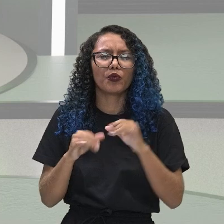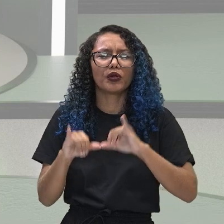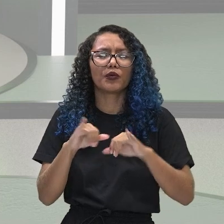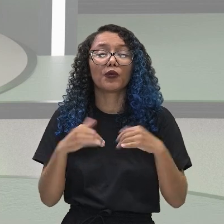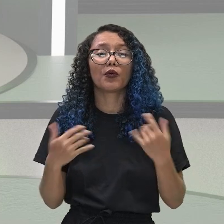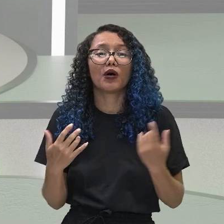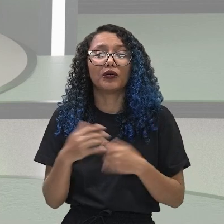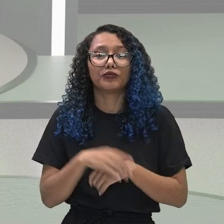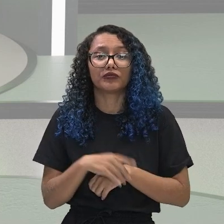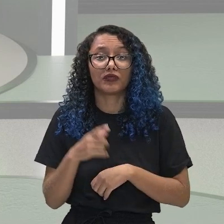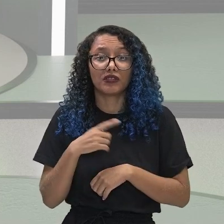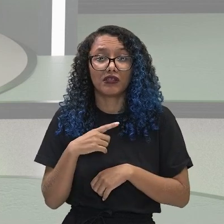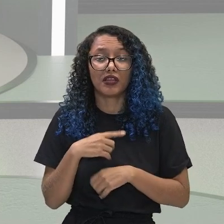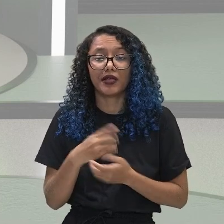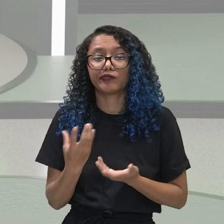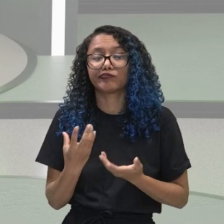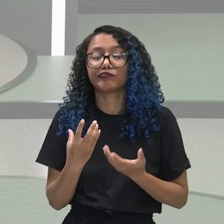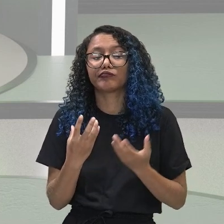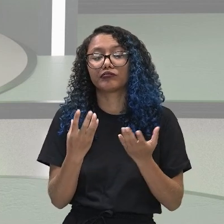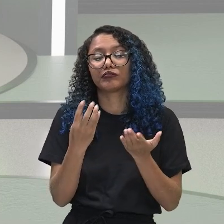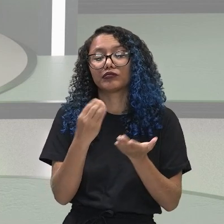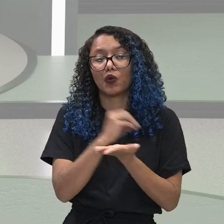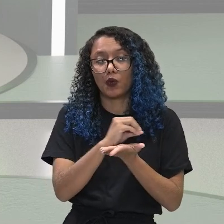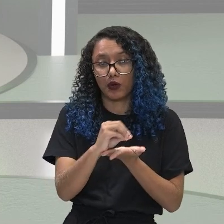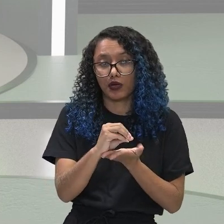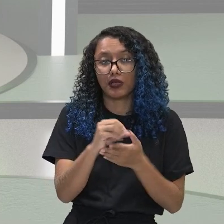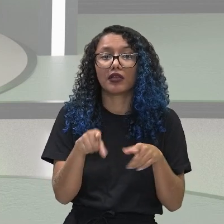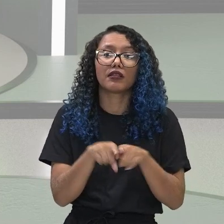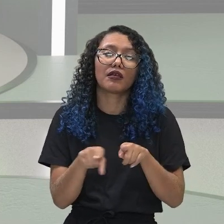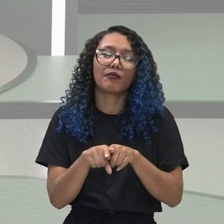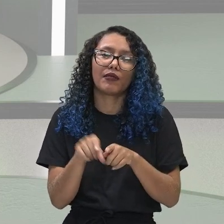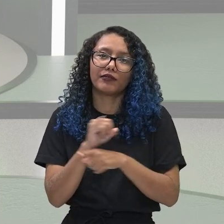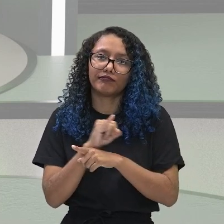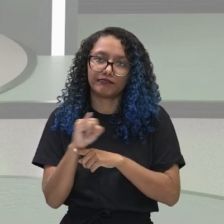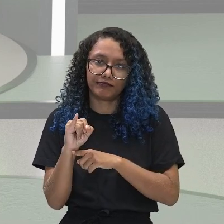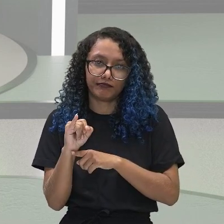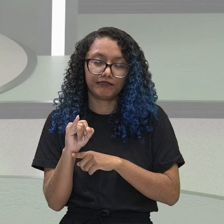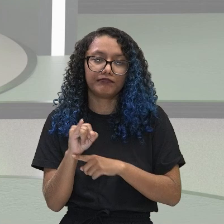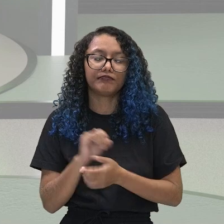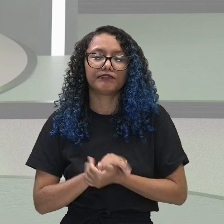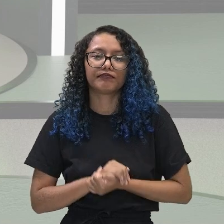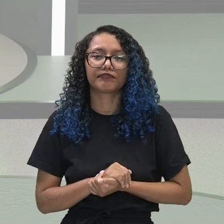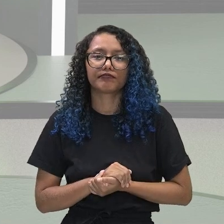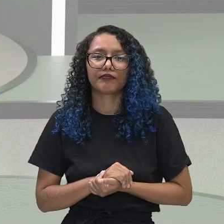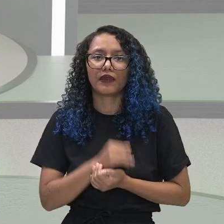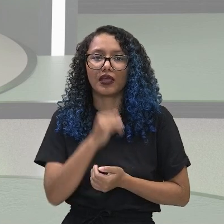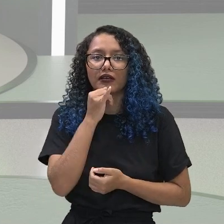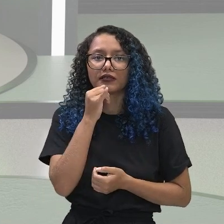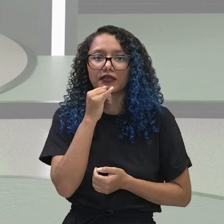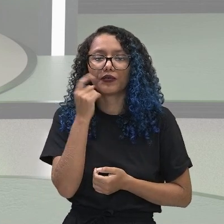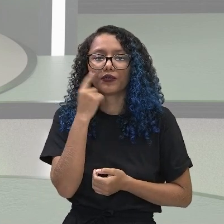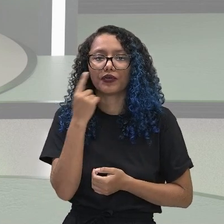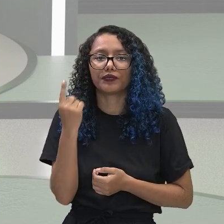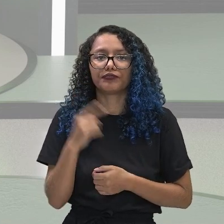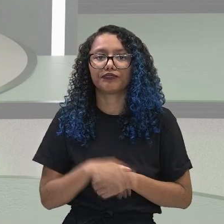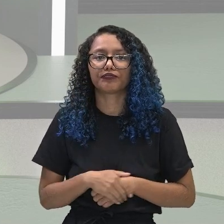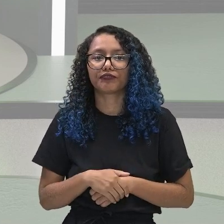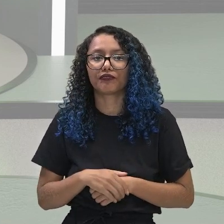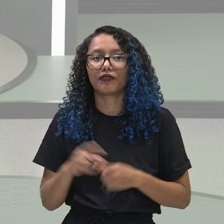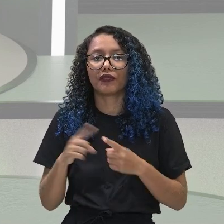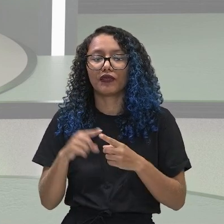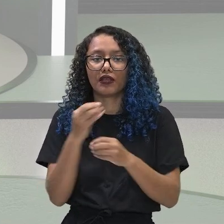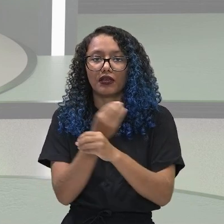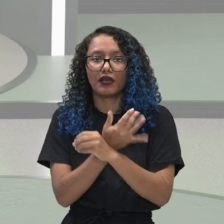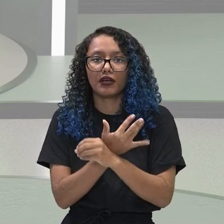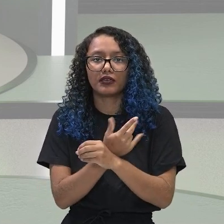as orgânicas e as inorgânicas, como que são os